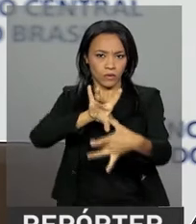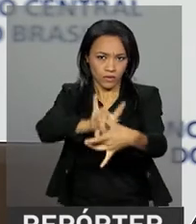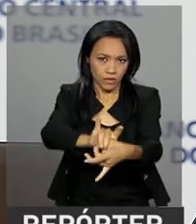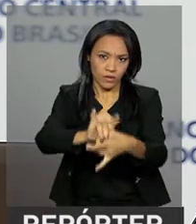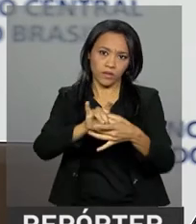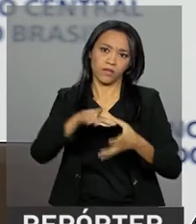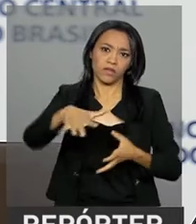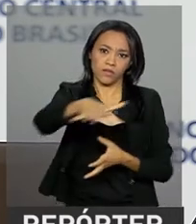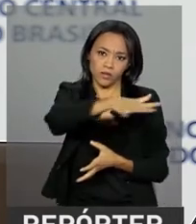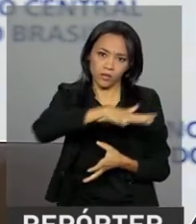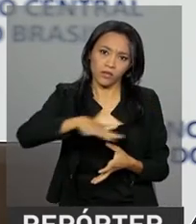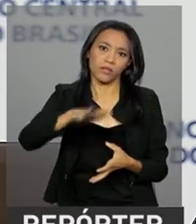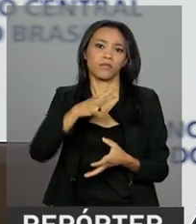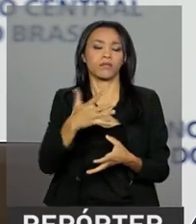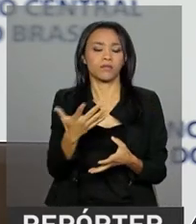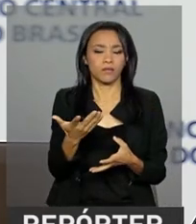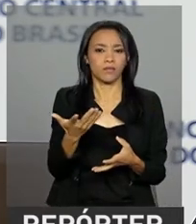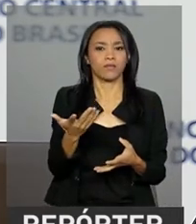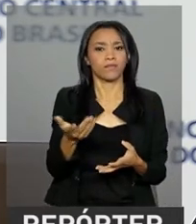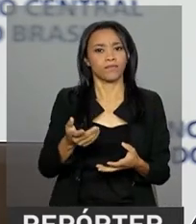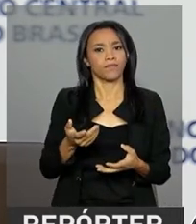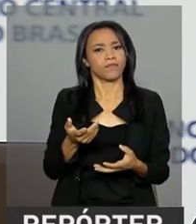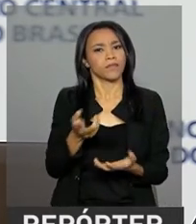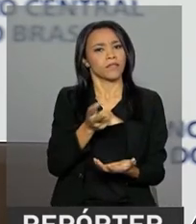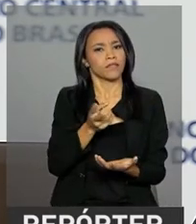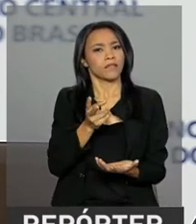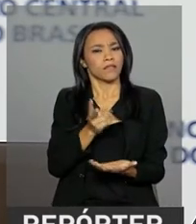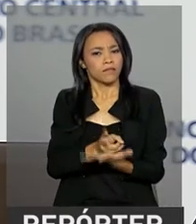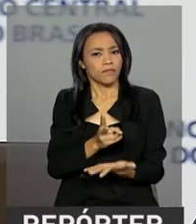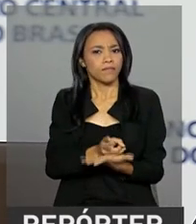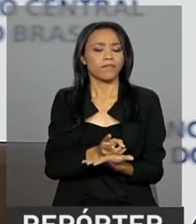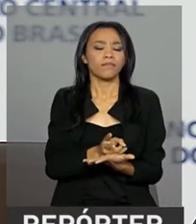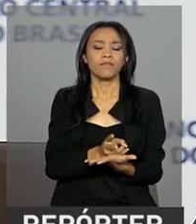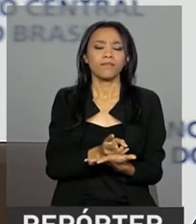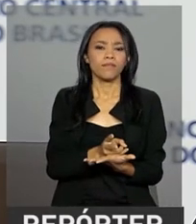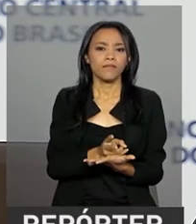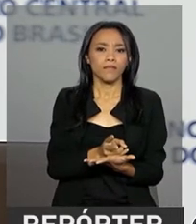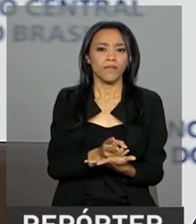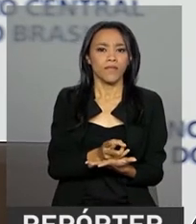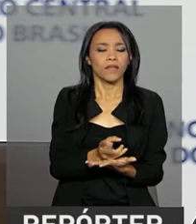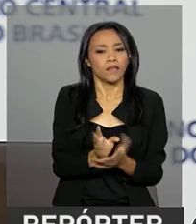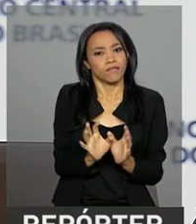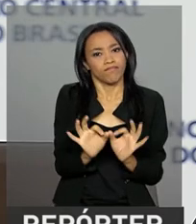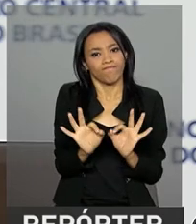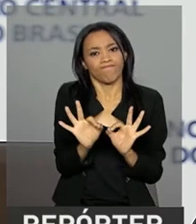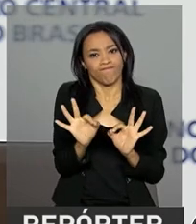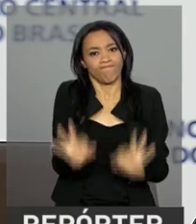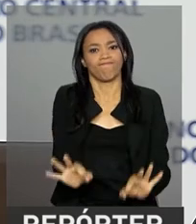resiliente bastante líquido é bastante solvente exatamente